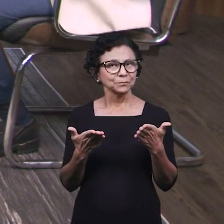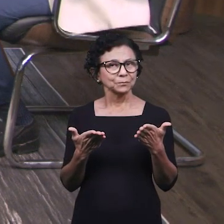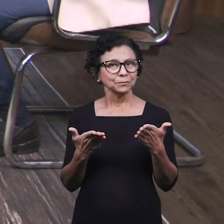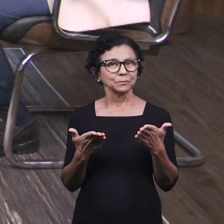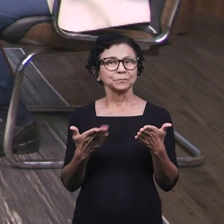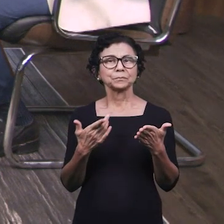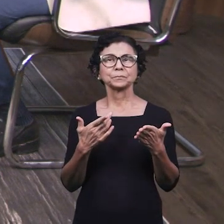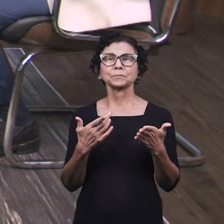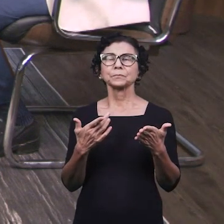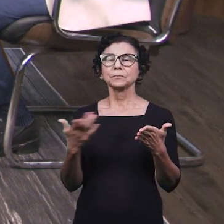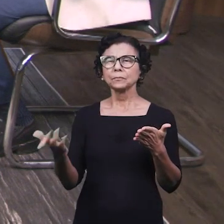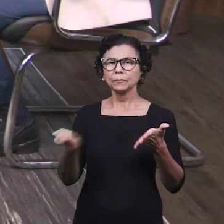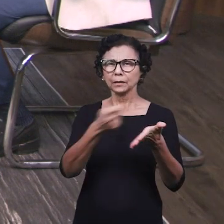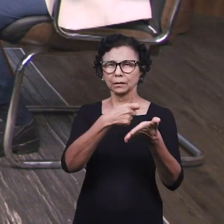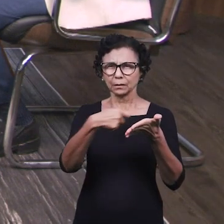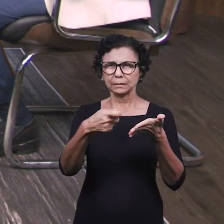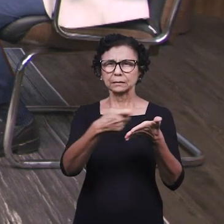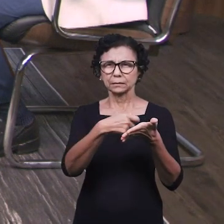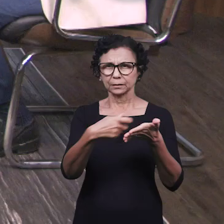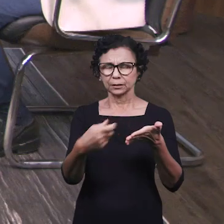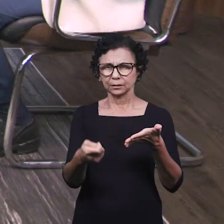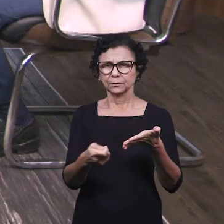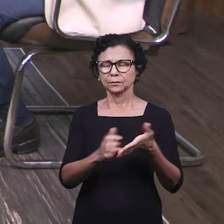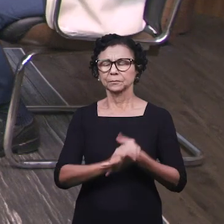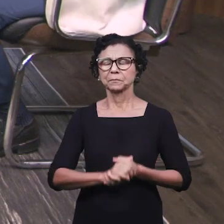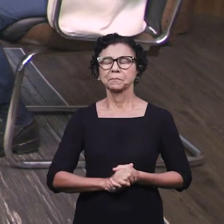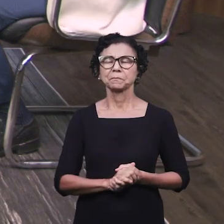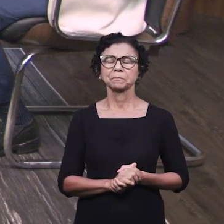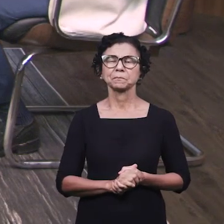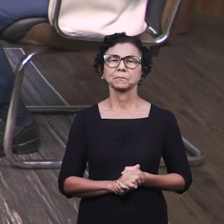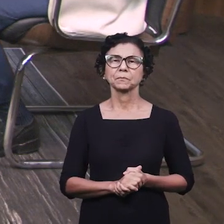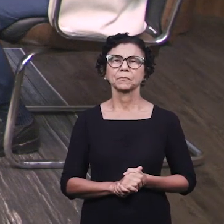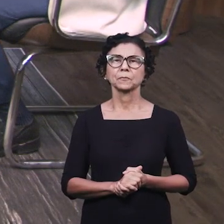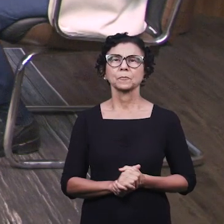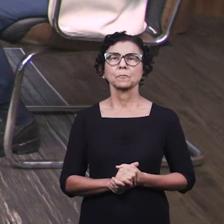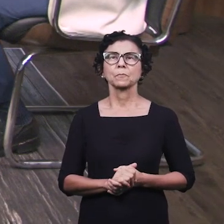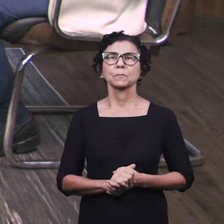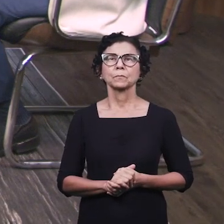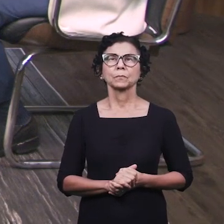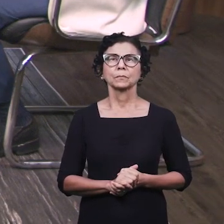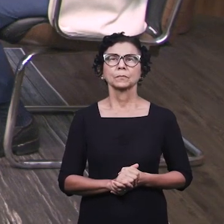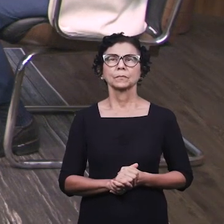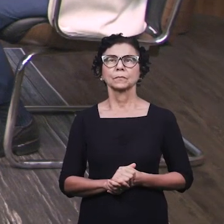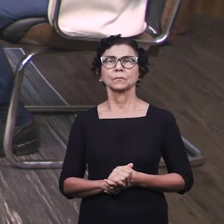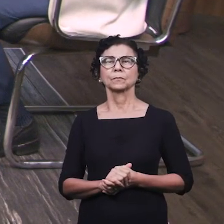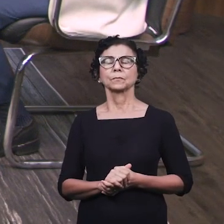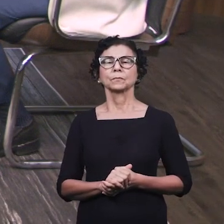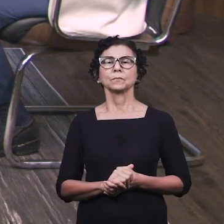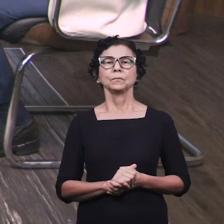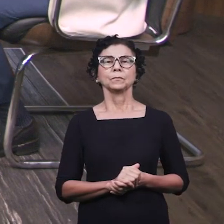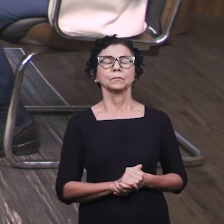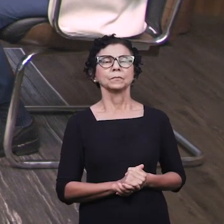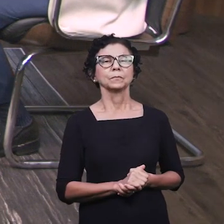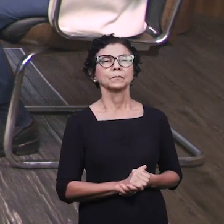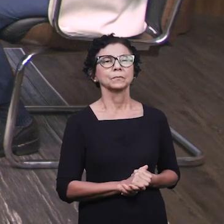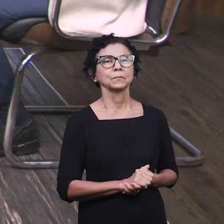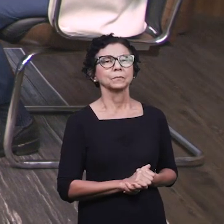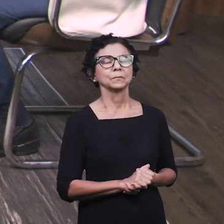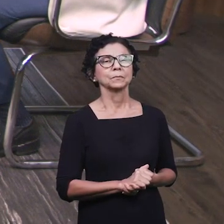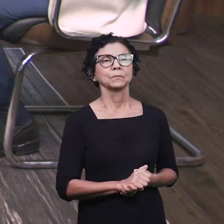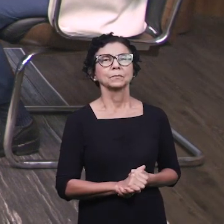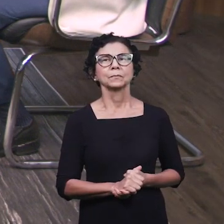até escrevi uma coisa aqui, eu não sei se eu fiz até uma anotação aqui. Então, o livro aqui,